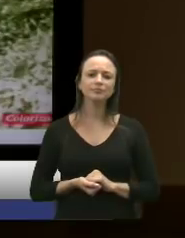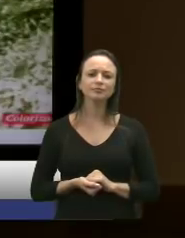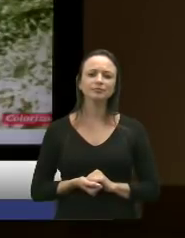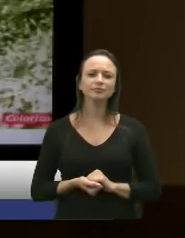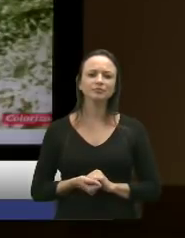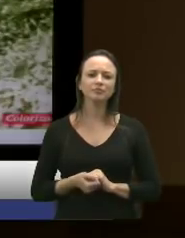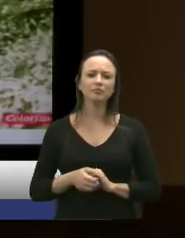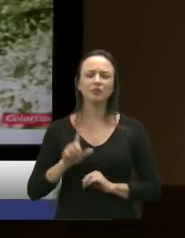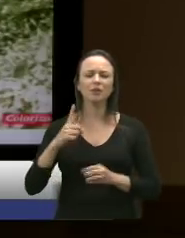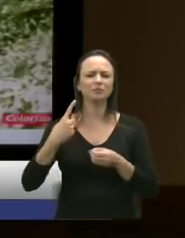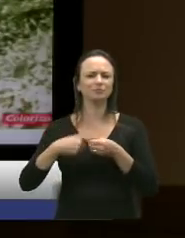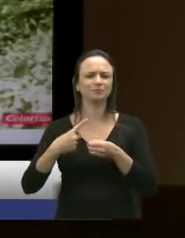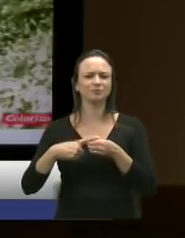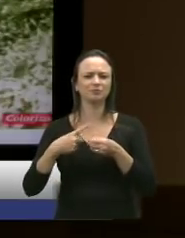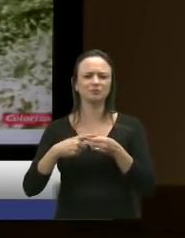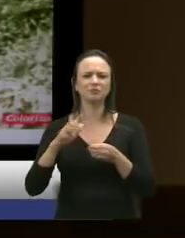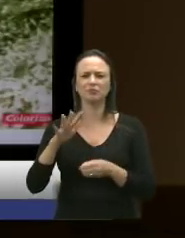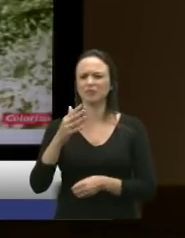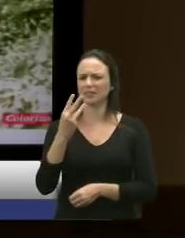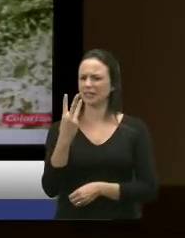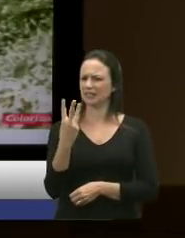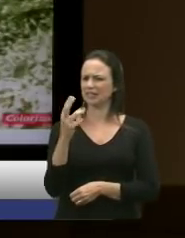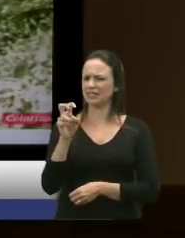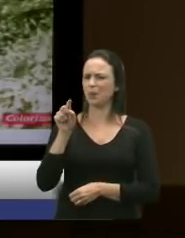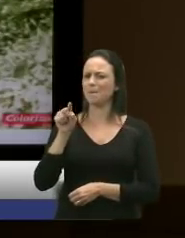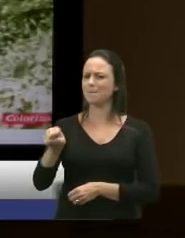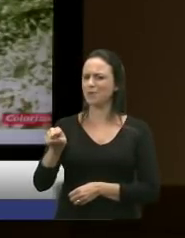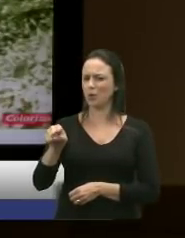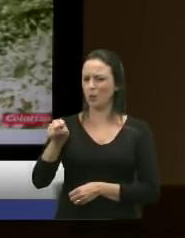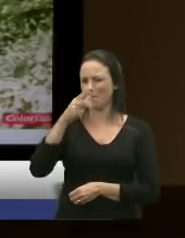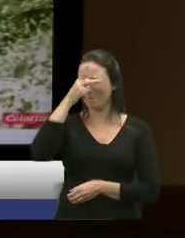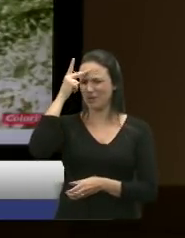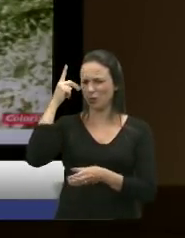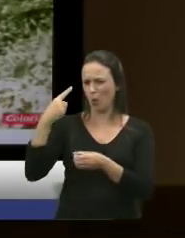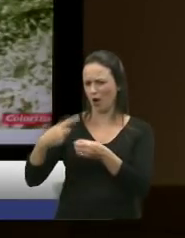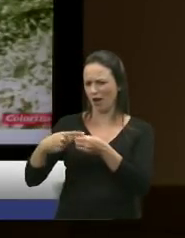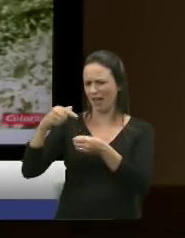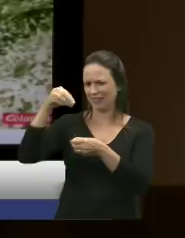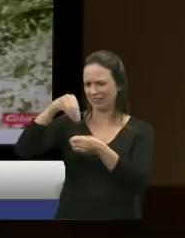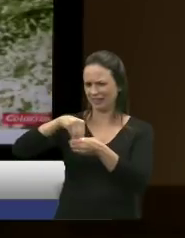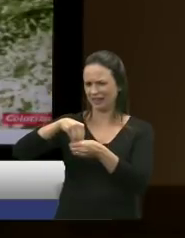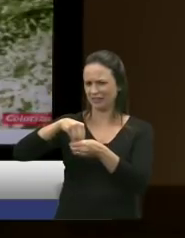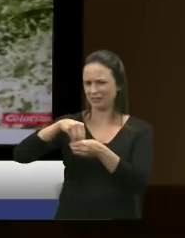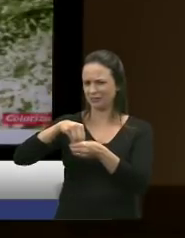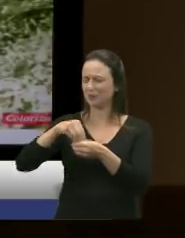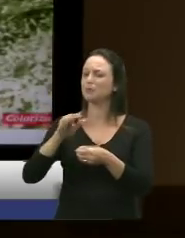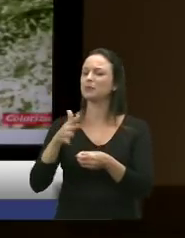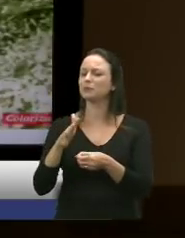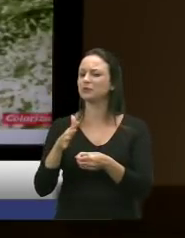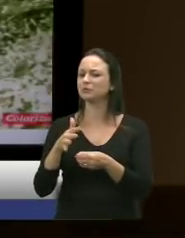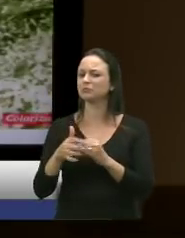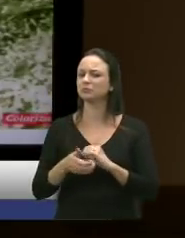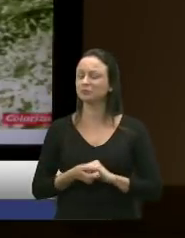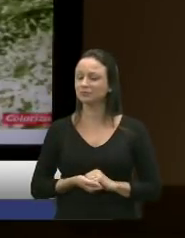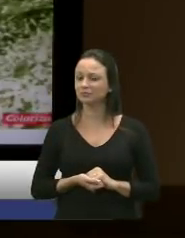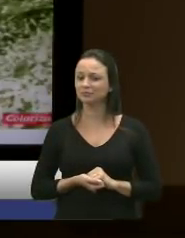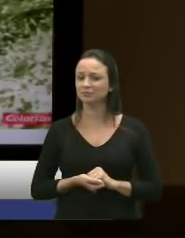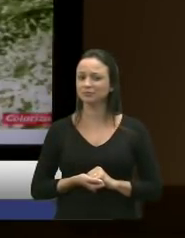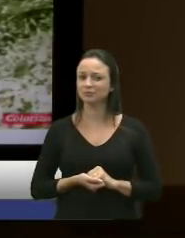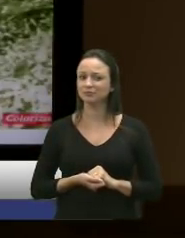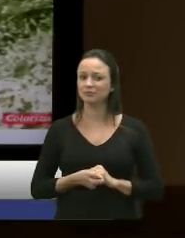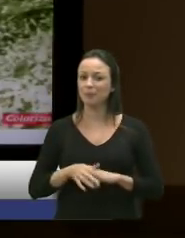Numa cidade que beirava 35 mil habitantes. Vocês têm ideia?